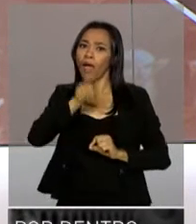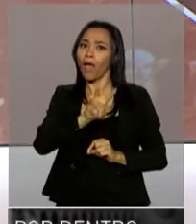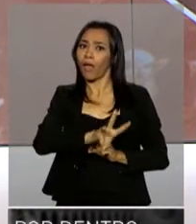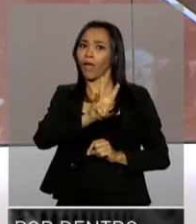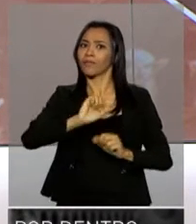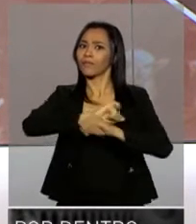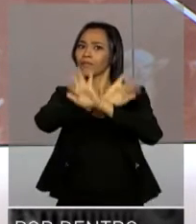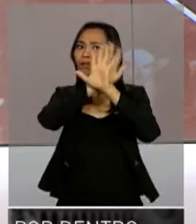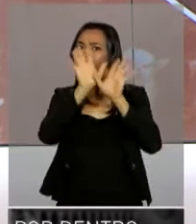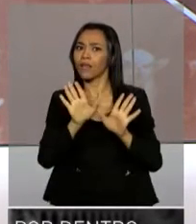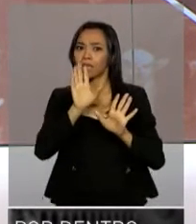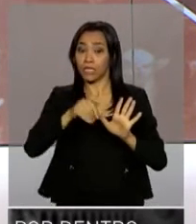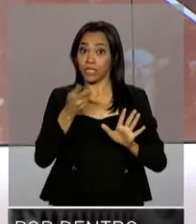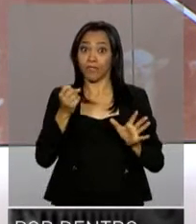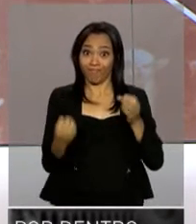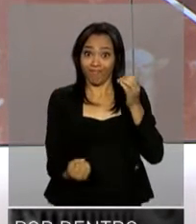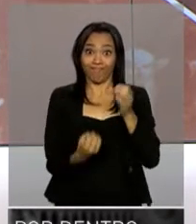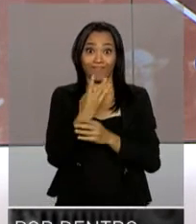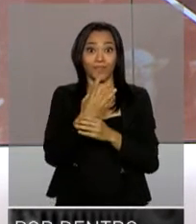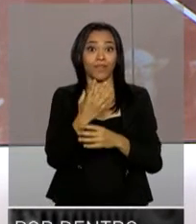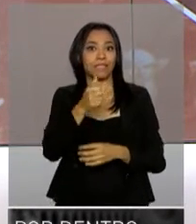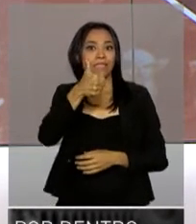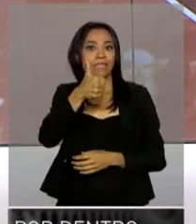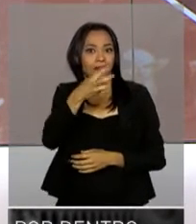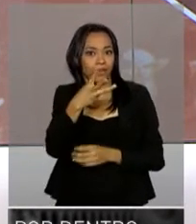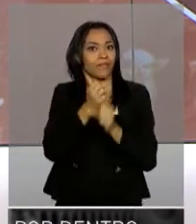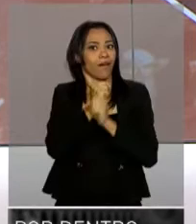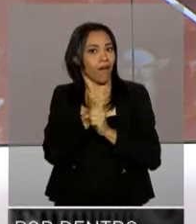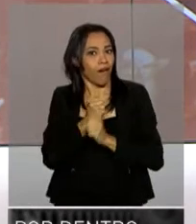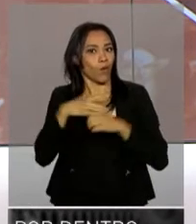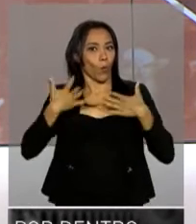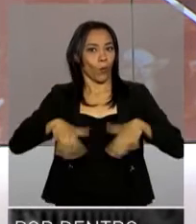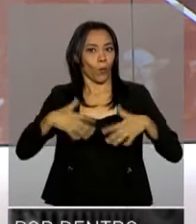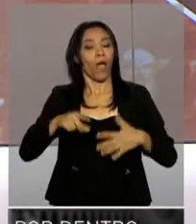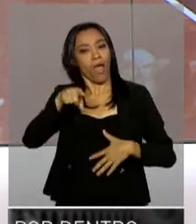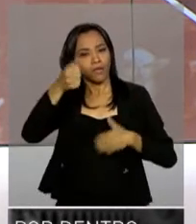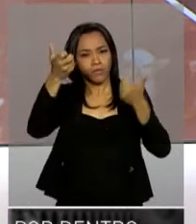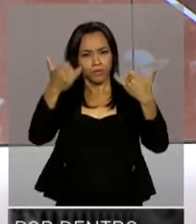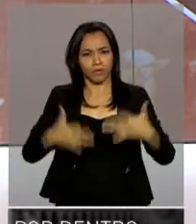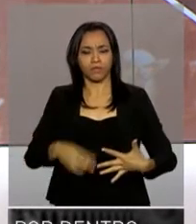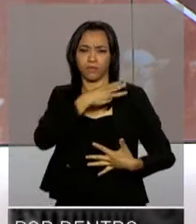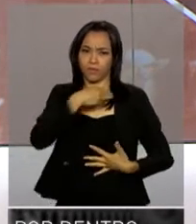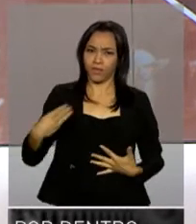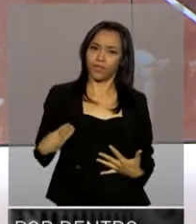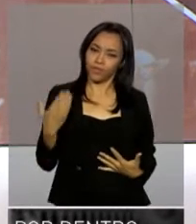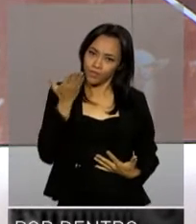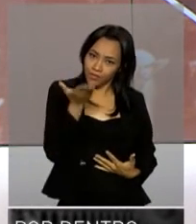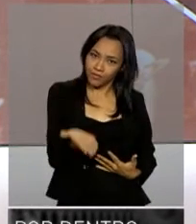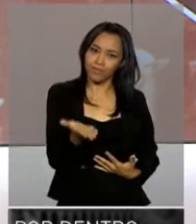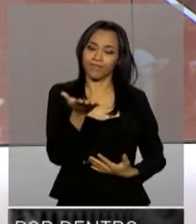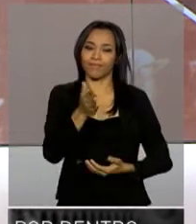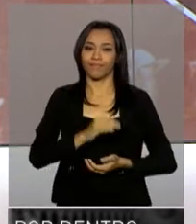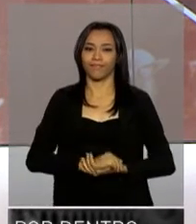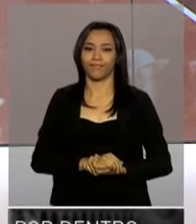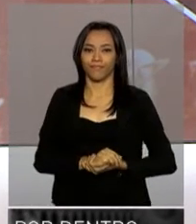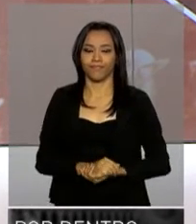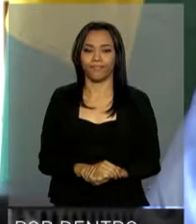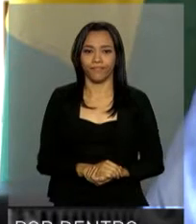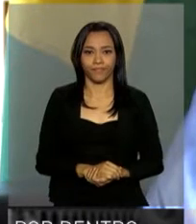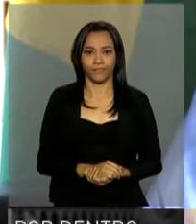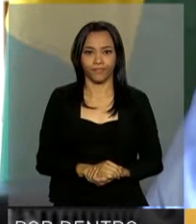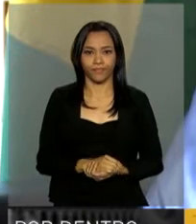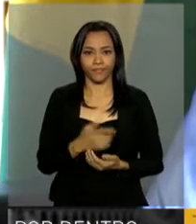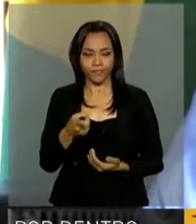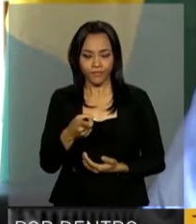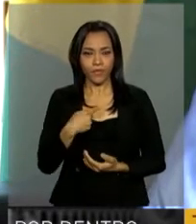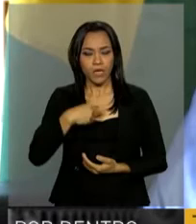da Transparência, que acaba de completar 13 anos. É o que explica o ministro da Transparência, Torquato Jardim. Um